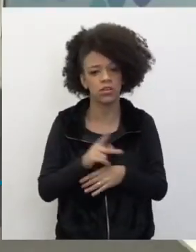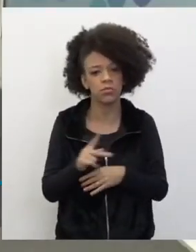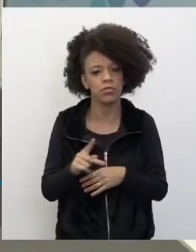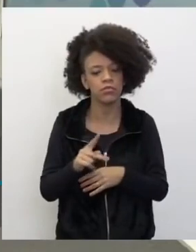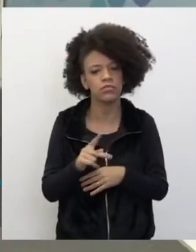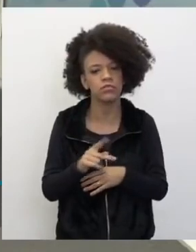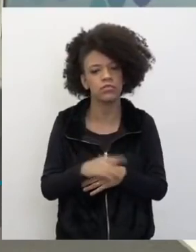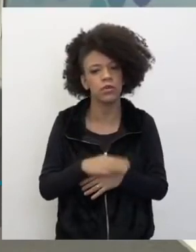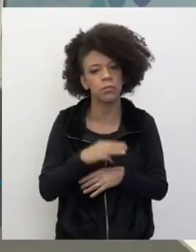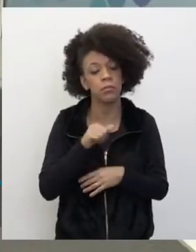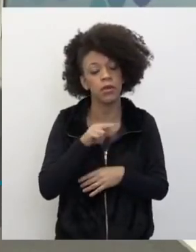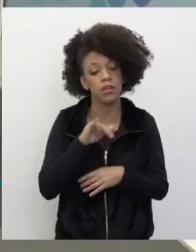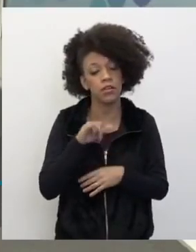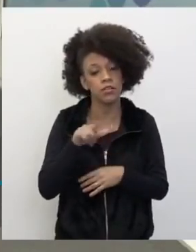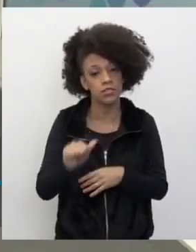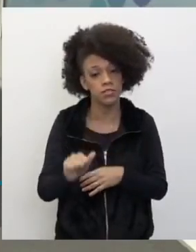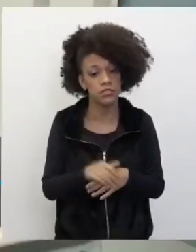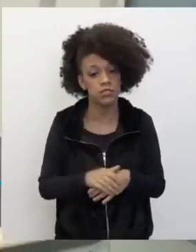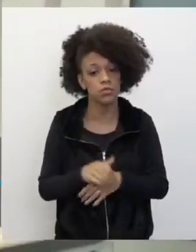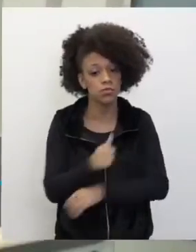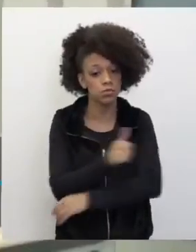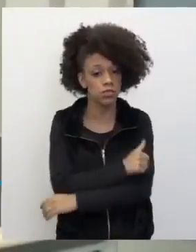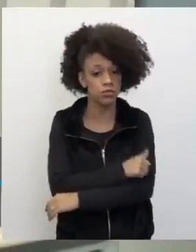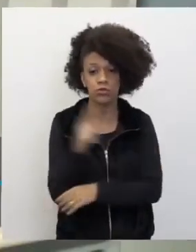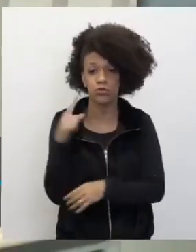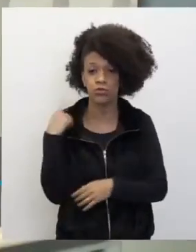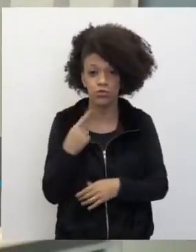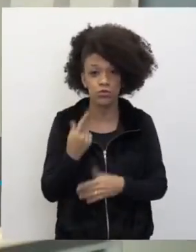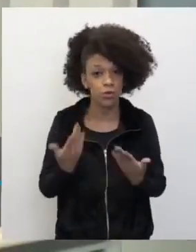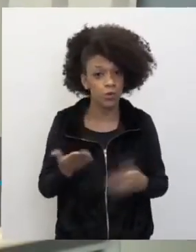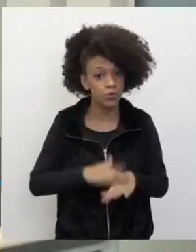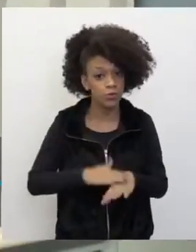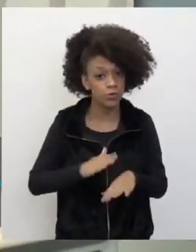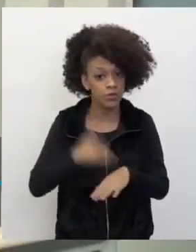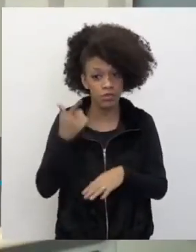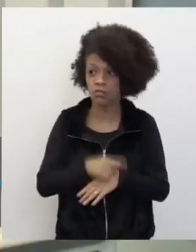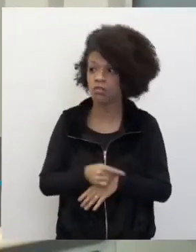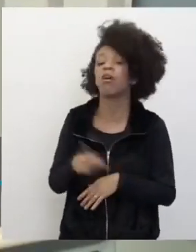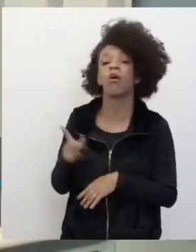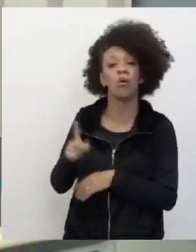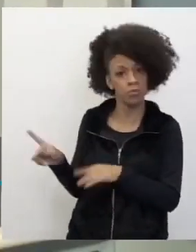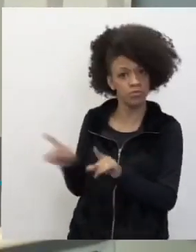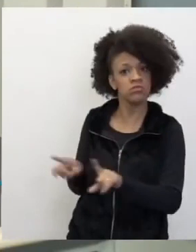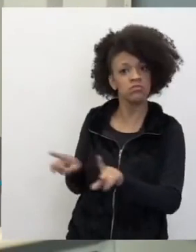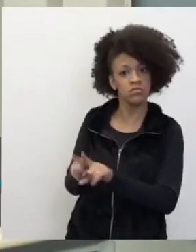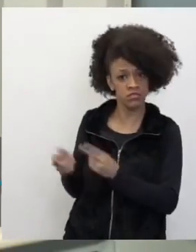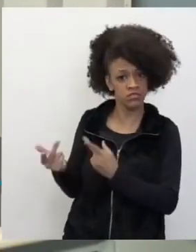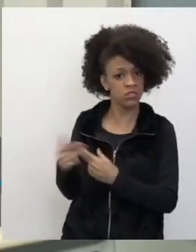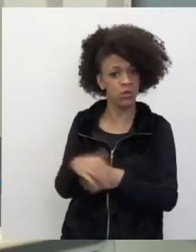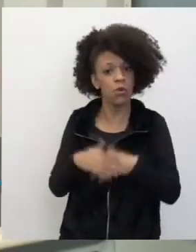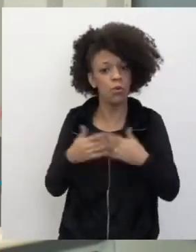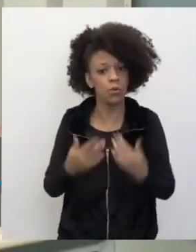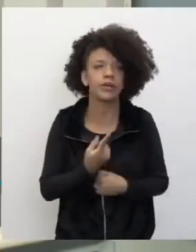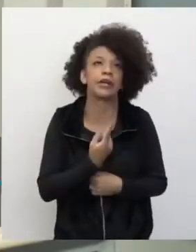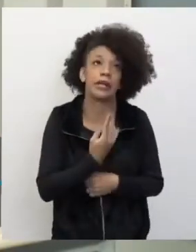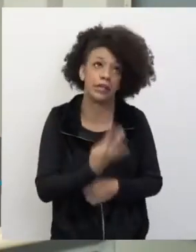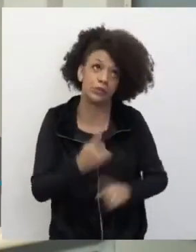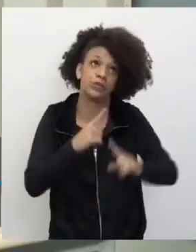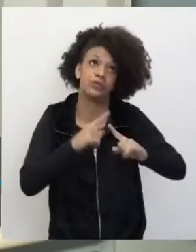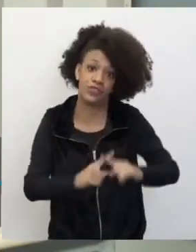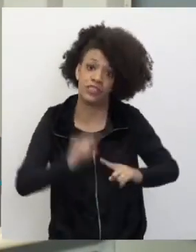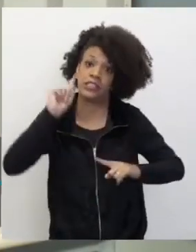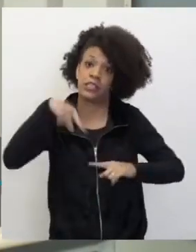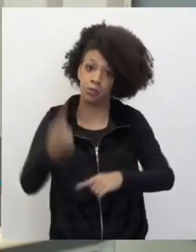pro Marisa. Ela falou assim, os alunos ficam doidos quando conseguem. Eles ficaram também. Quando finalmente, 14 vezes depois,